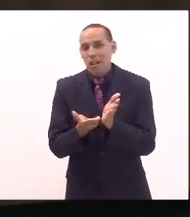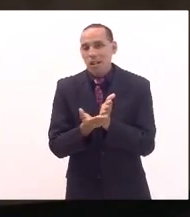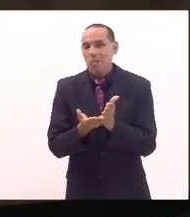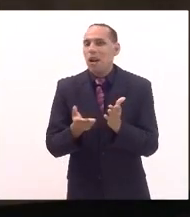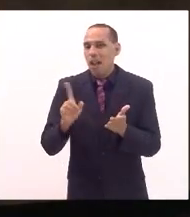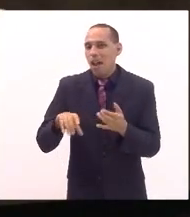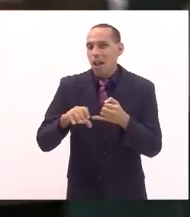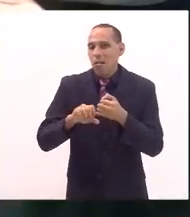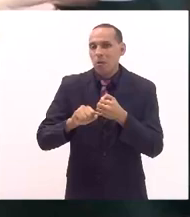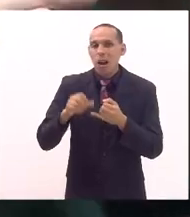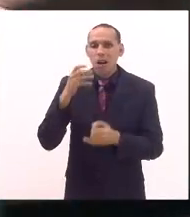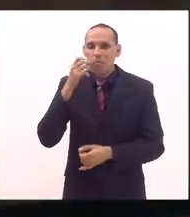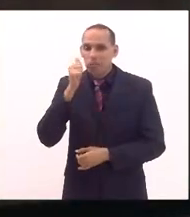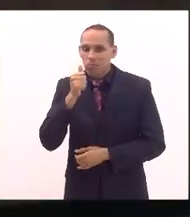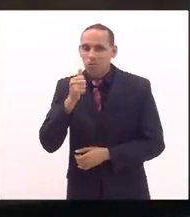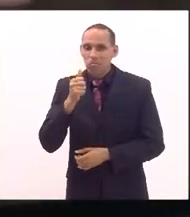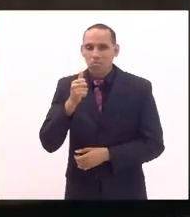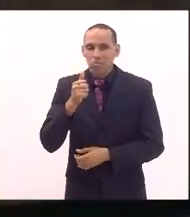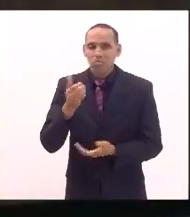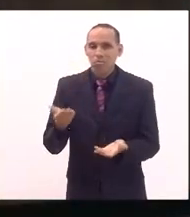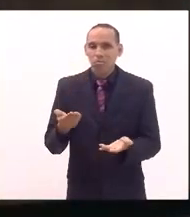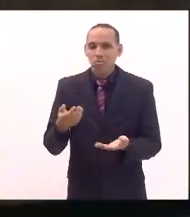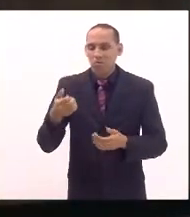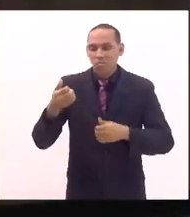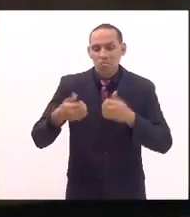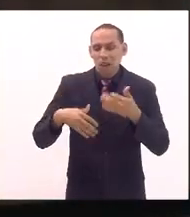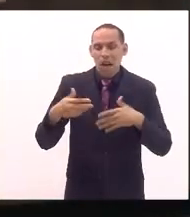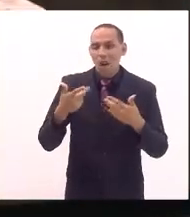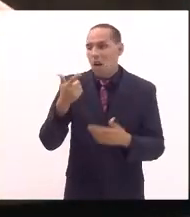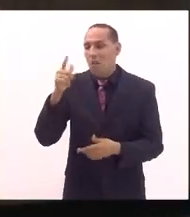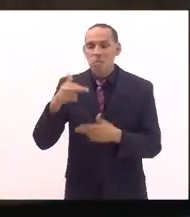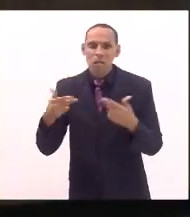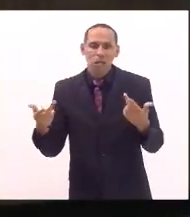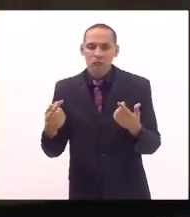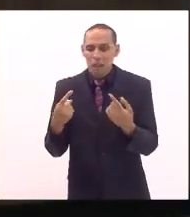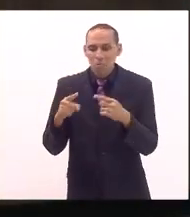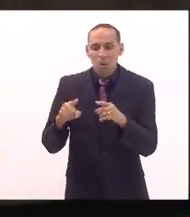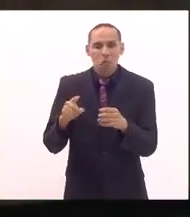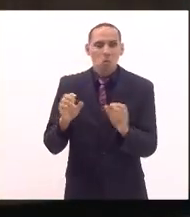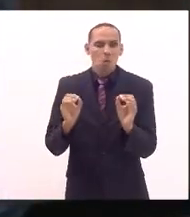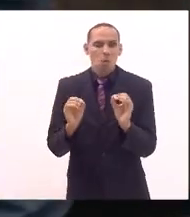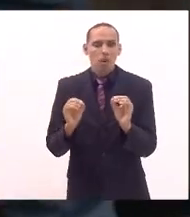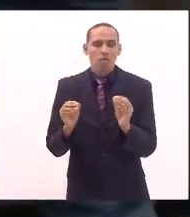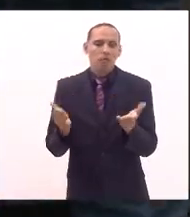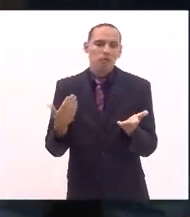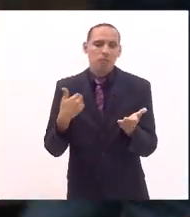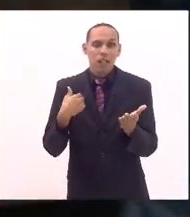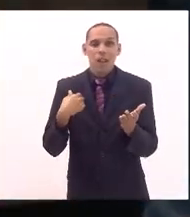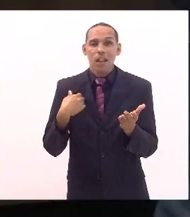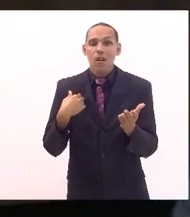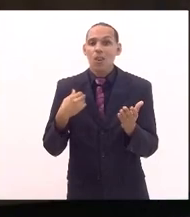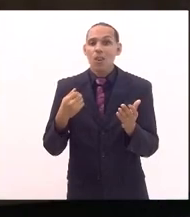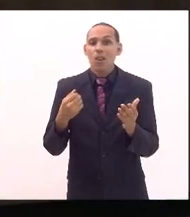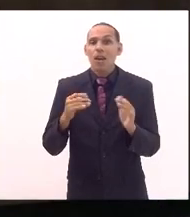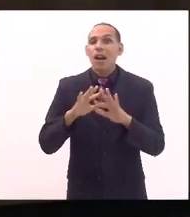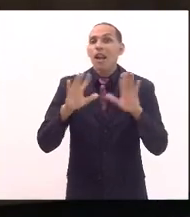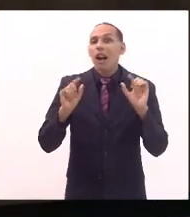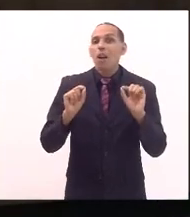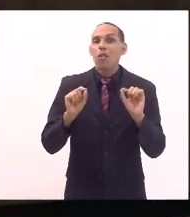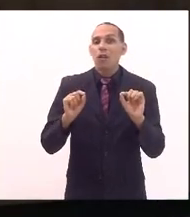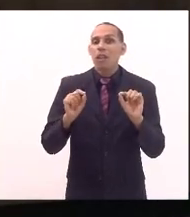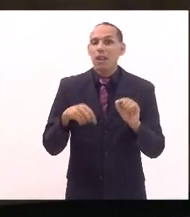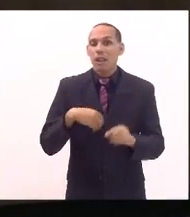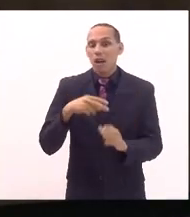coisas efêmeras aqui são declaradas patrimônio material nada conta eu só que assinar lá que eu tava dentro do